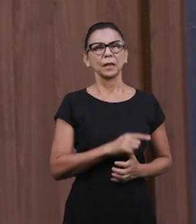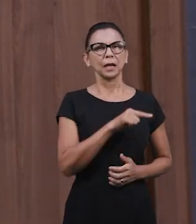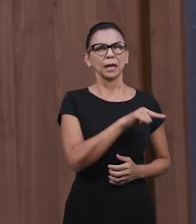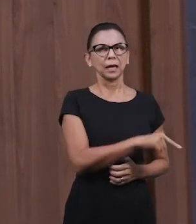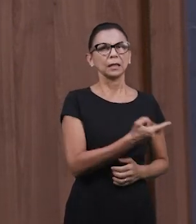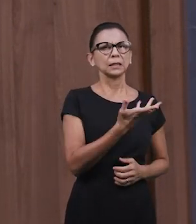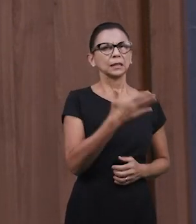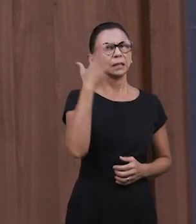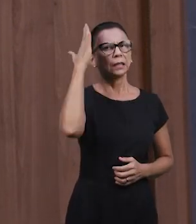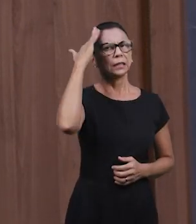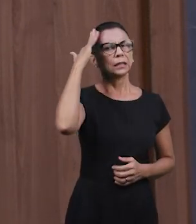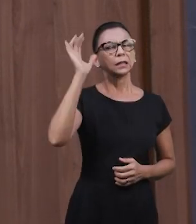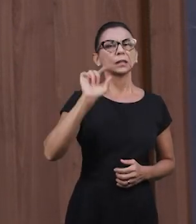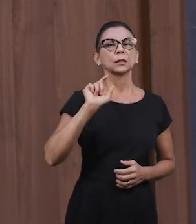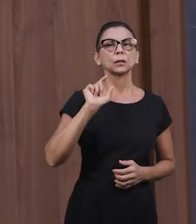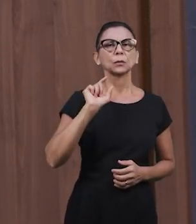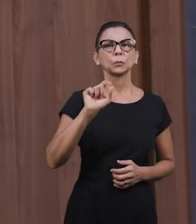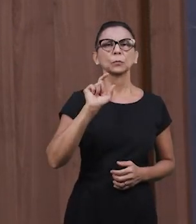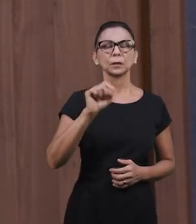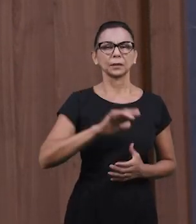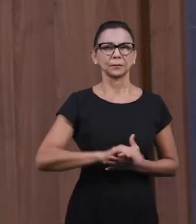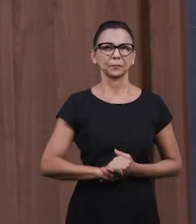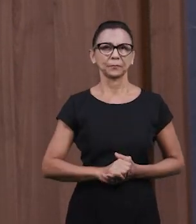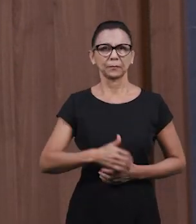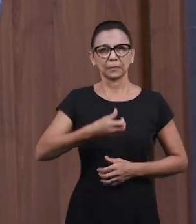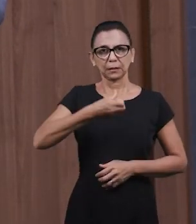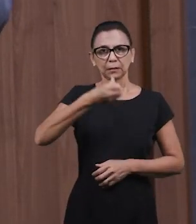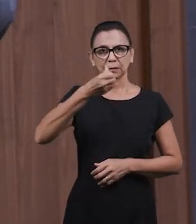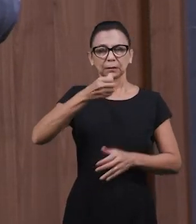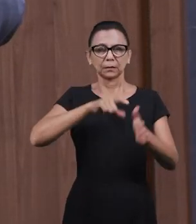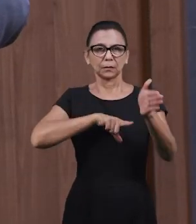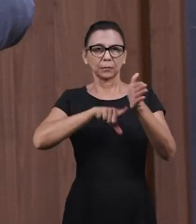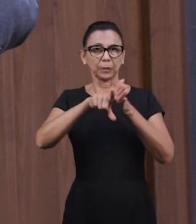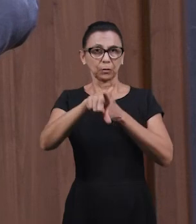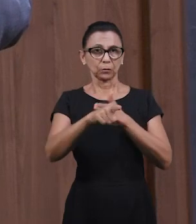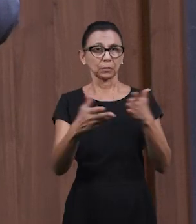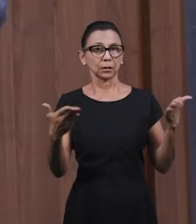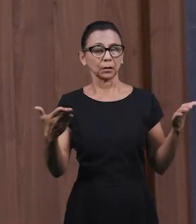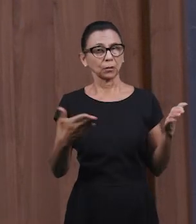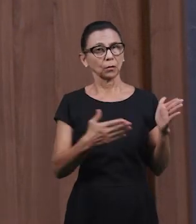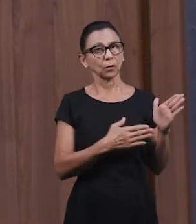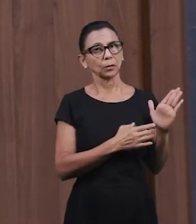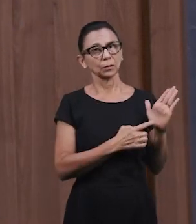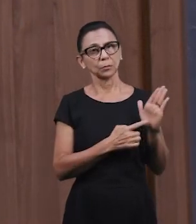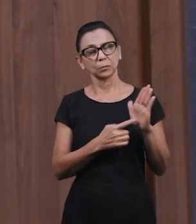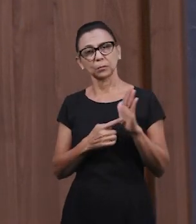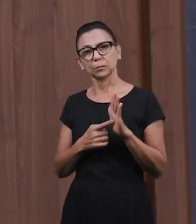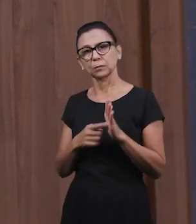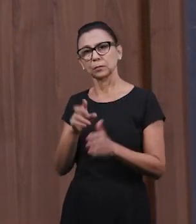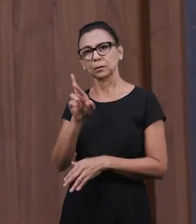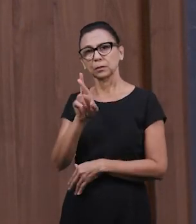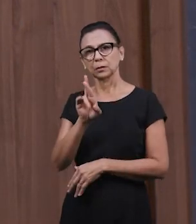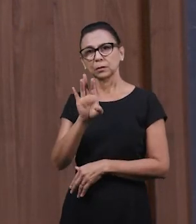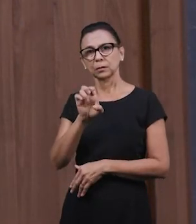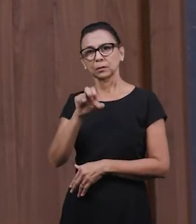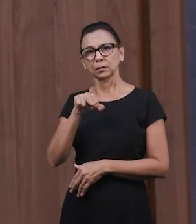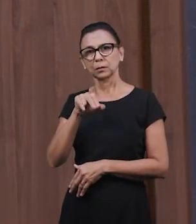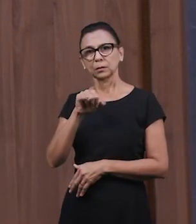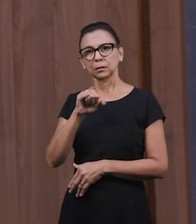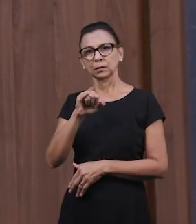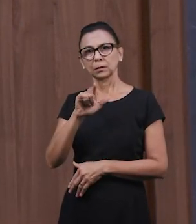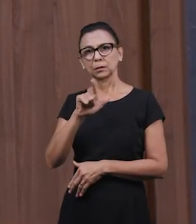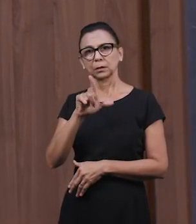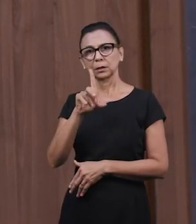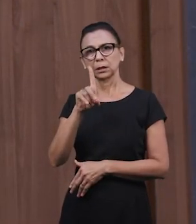as perguntas que ele fez. Essa é a sexta pergunta e nós vamos agora destinar essa pergunta ao Renildo. O Renildo é